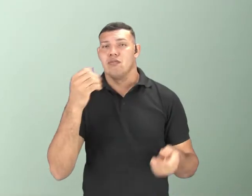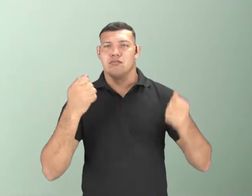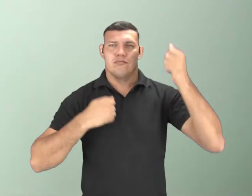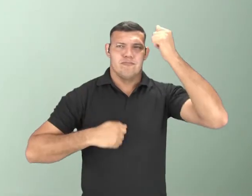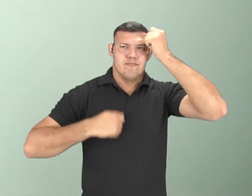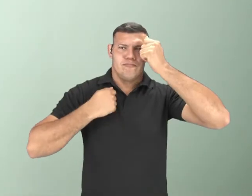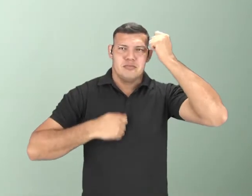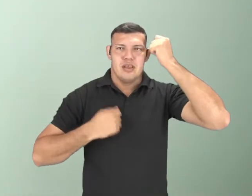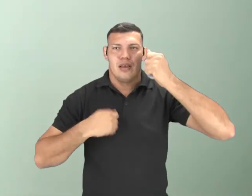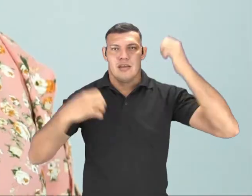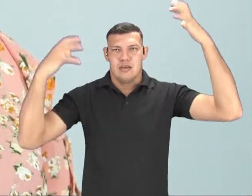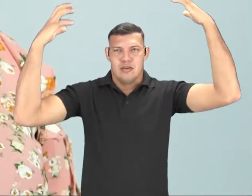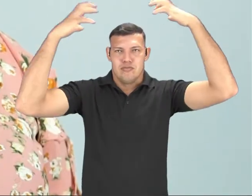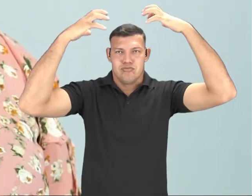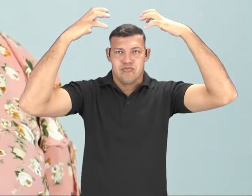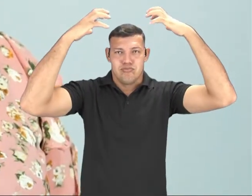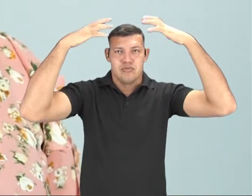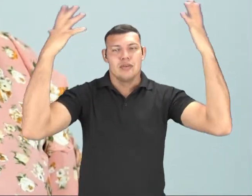Ok?